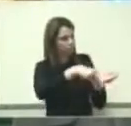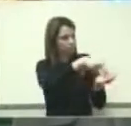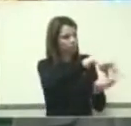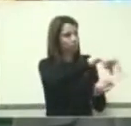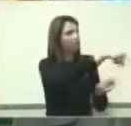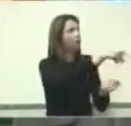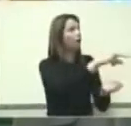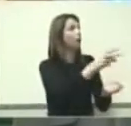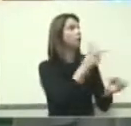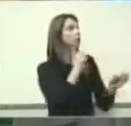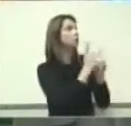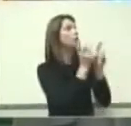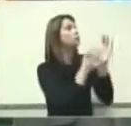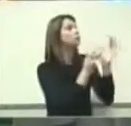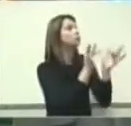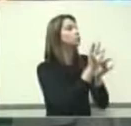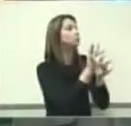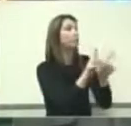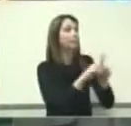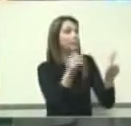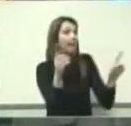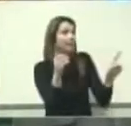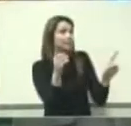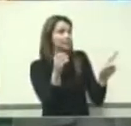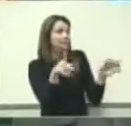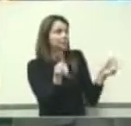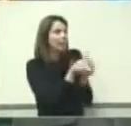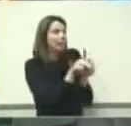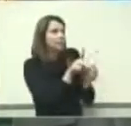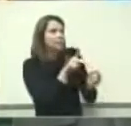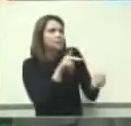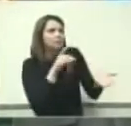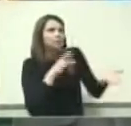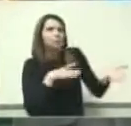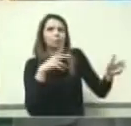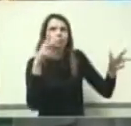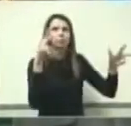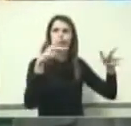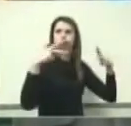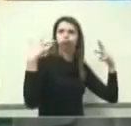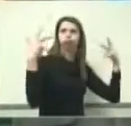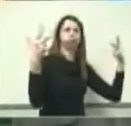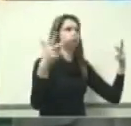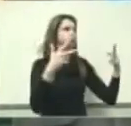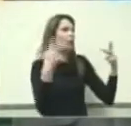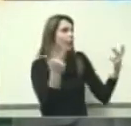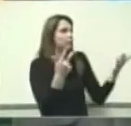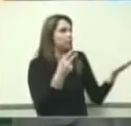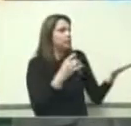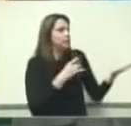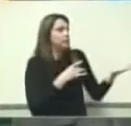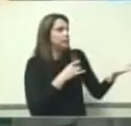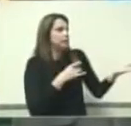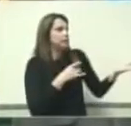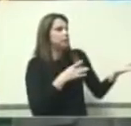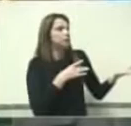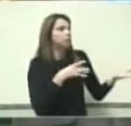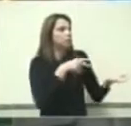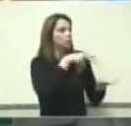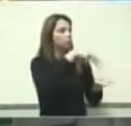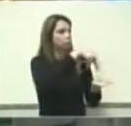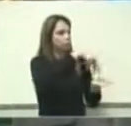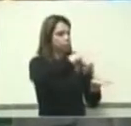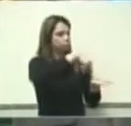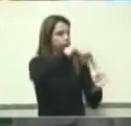mas sentindo de novo vento forte teve medo e